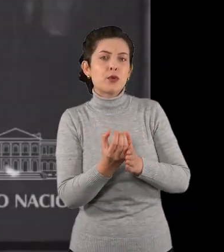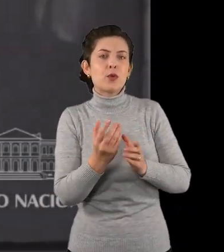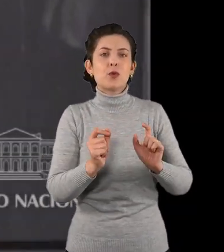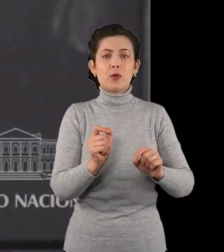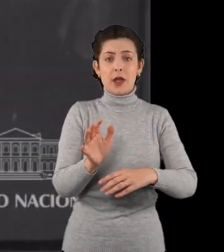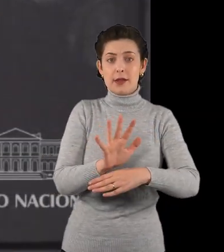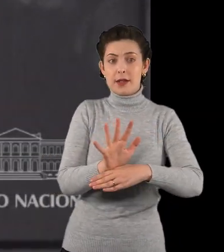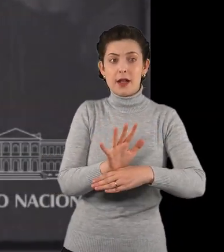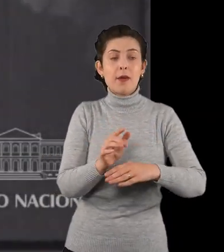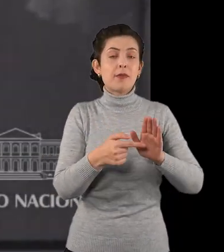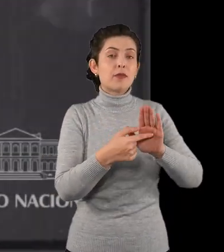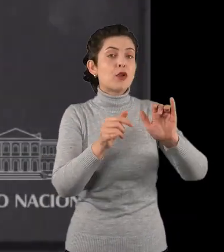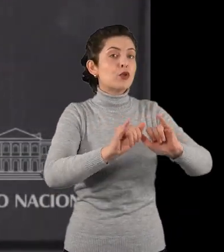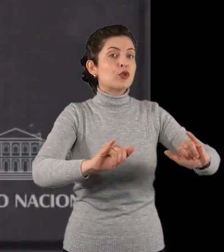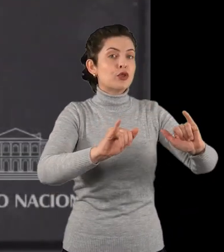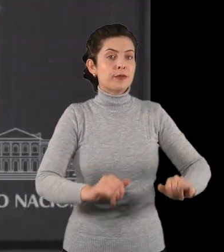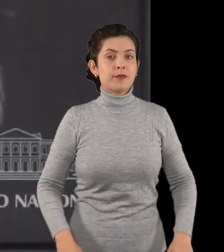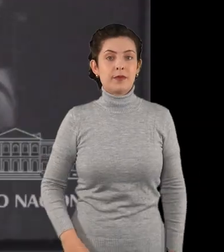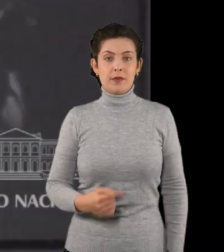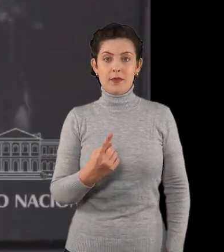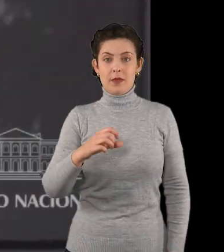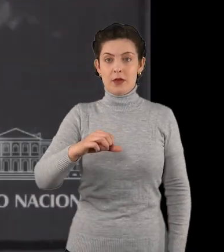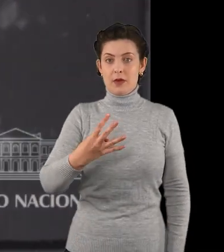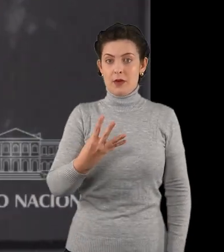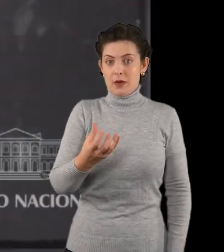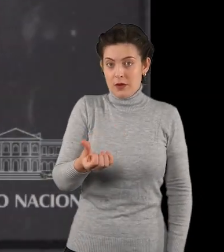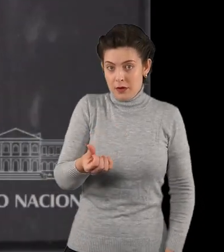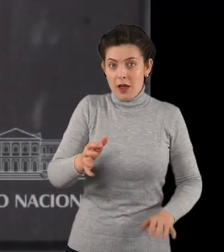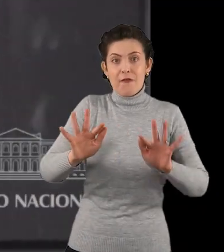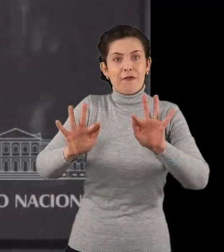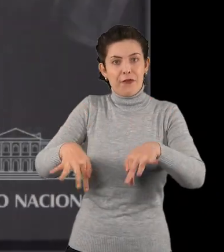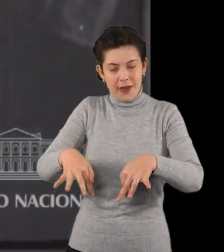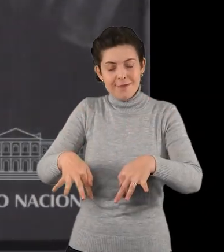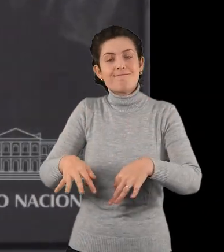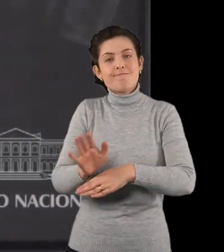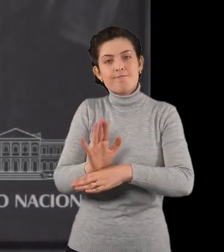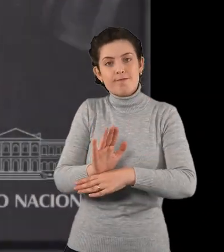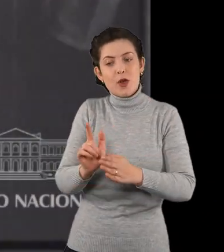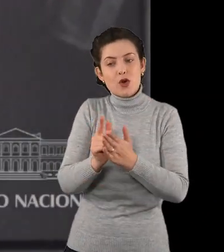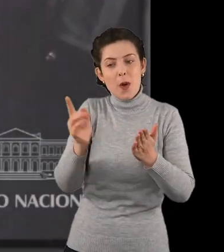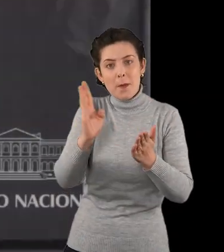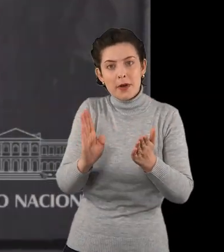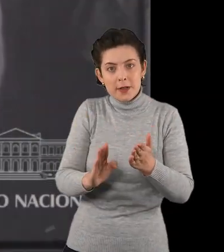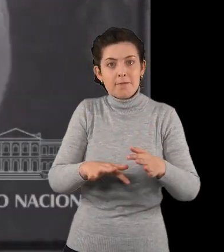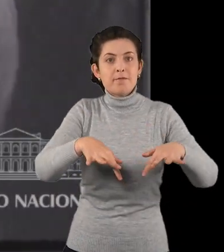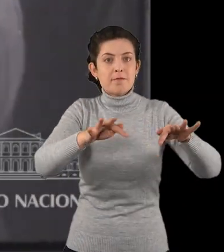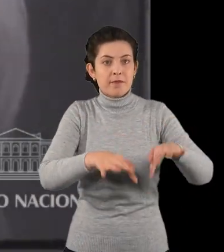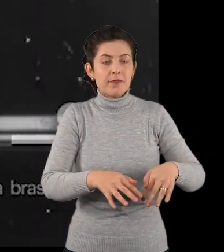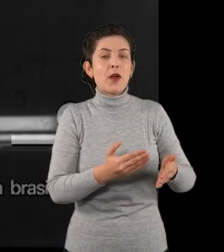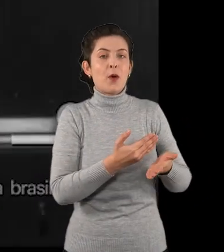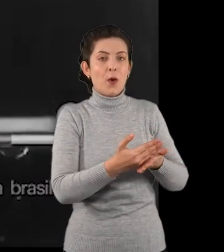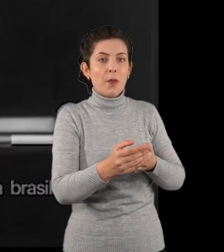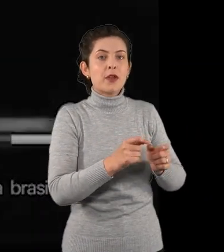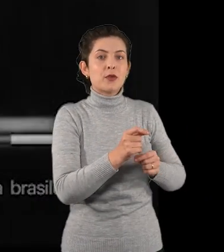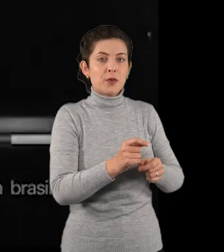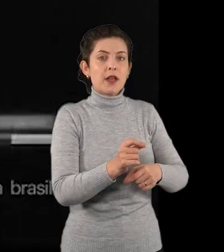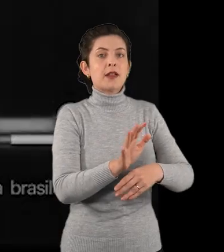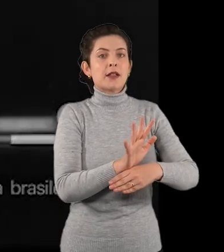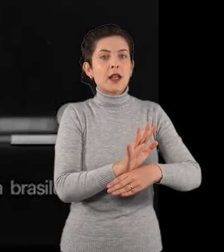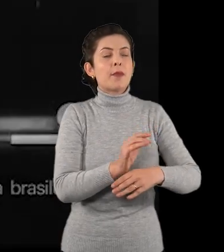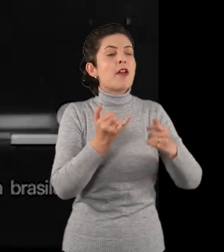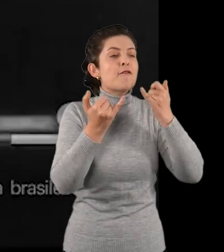a produção de cinejornais. Em 1946 é encerrado o Cinejornal Brasileiro e entra o